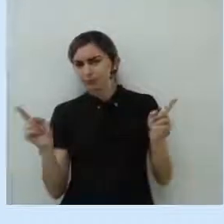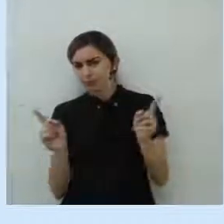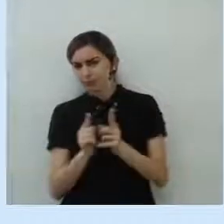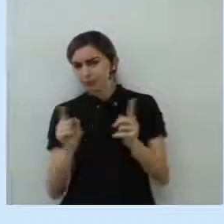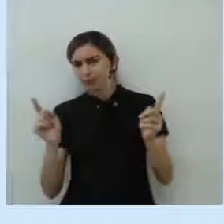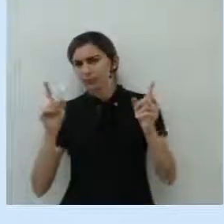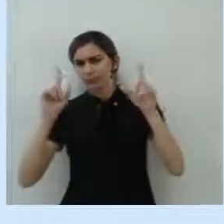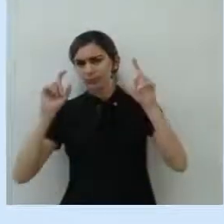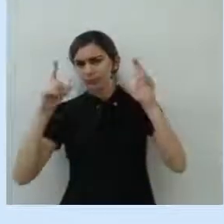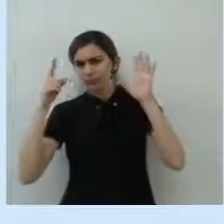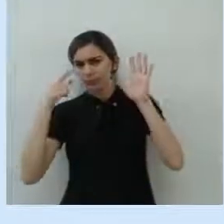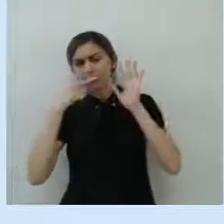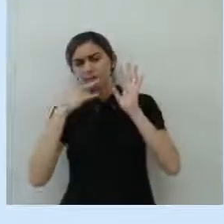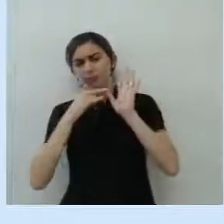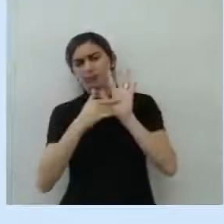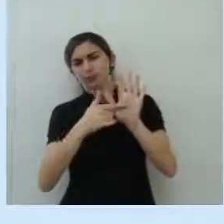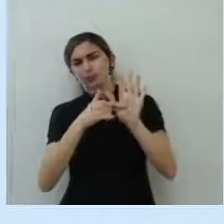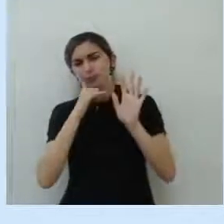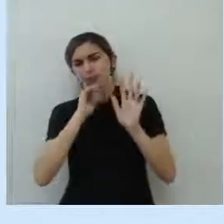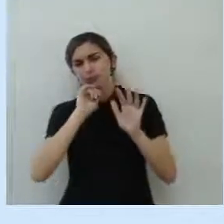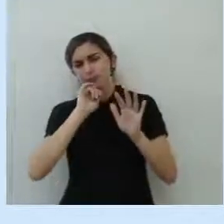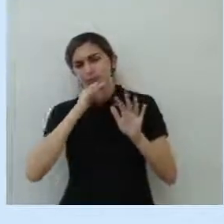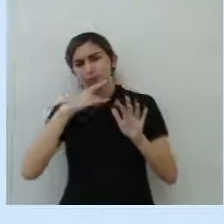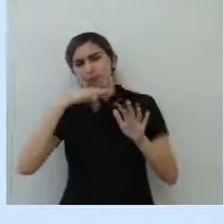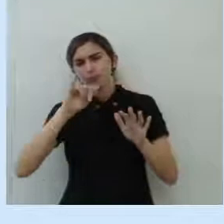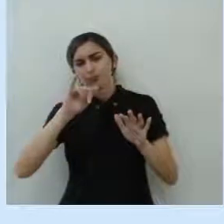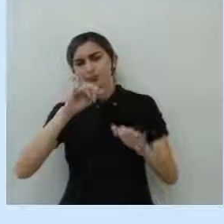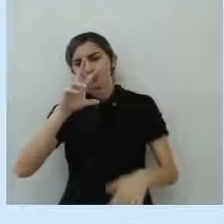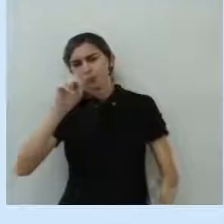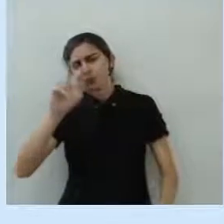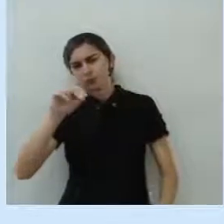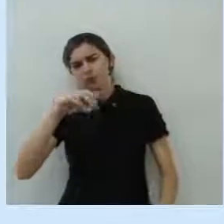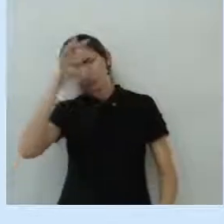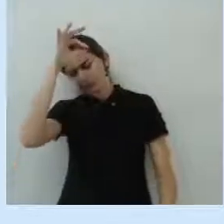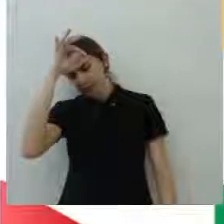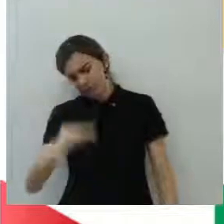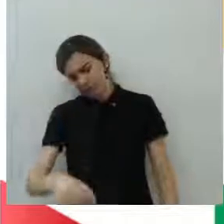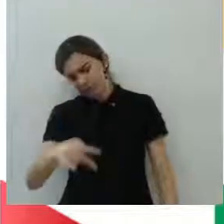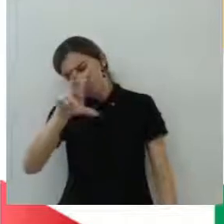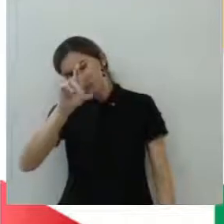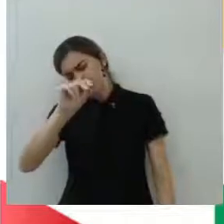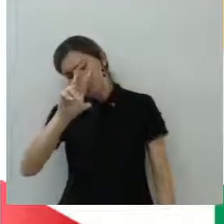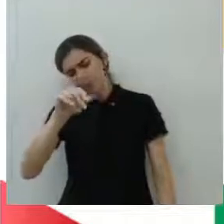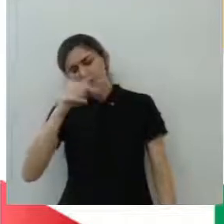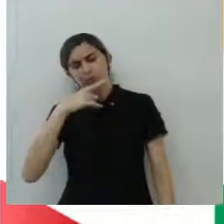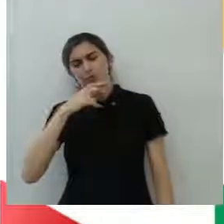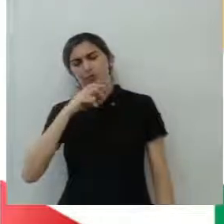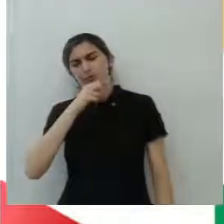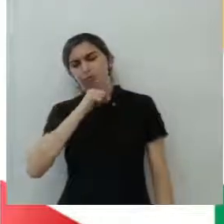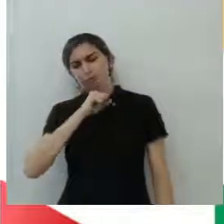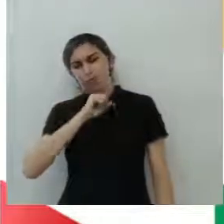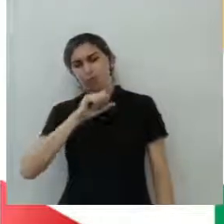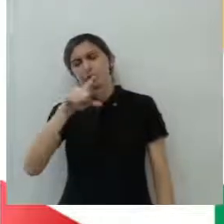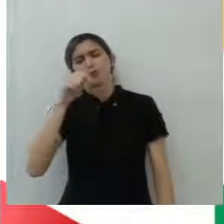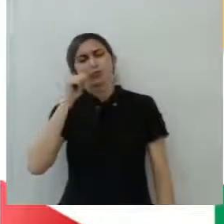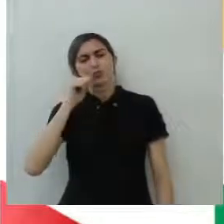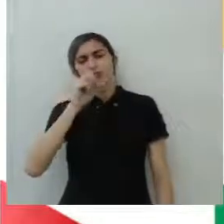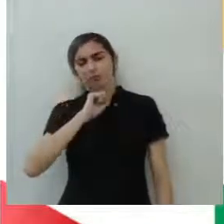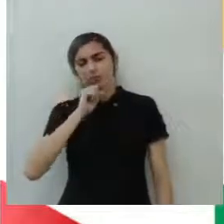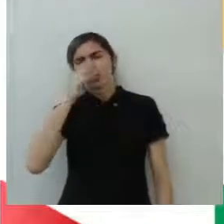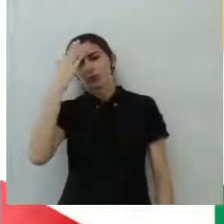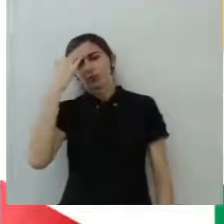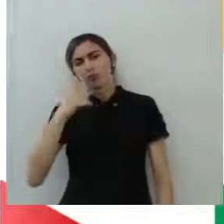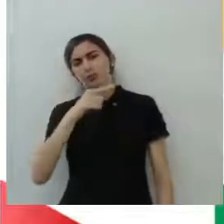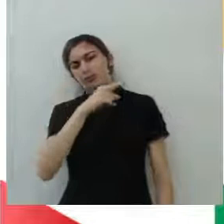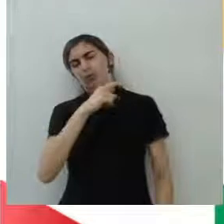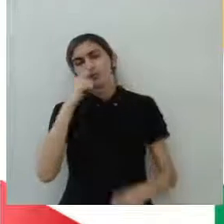mostra essa imagem ao seu pai, à sua mãe, ao seu avô. Com certeza, seu avô, sua avó, eles vão saber de quem se